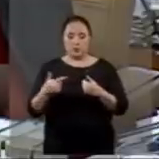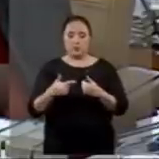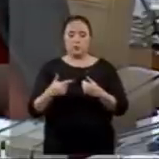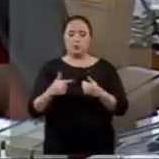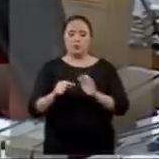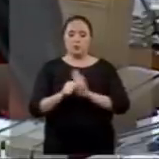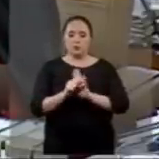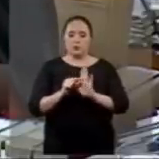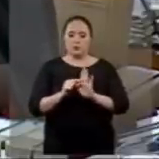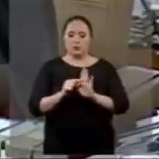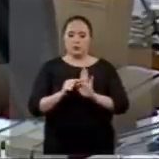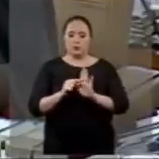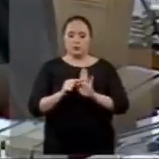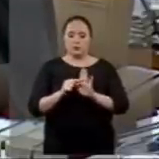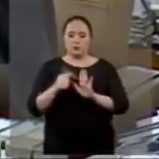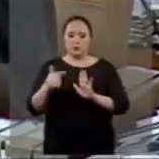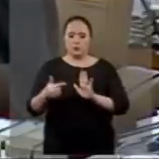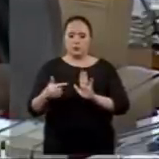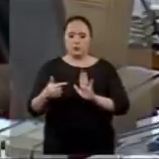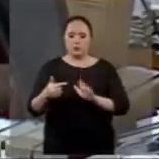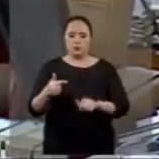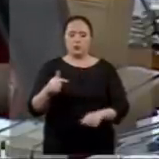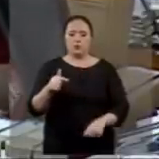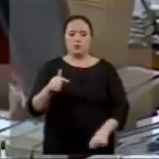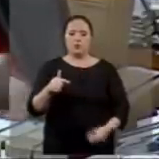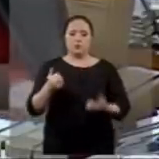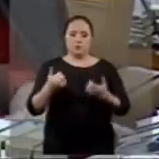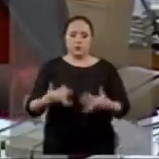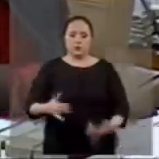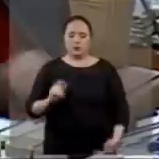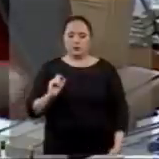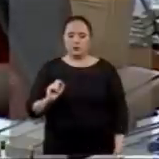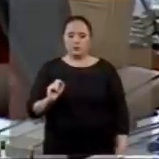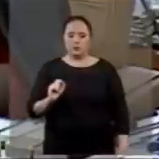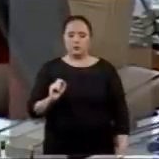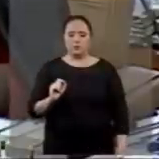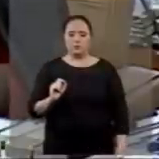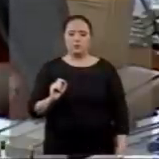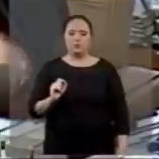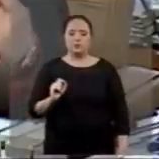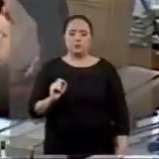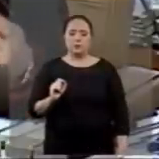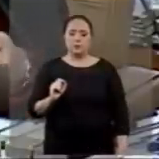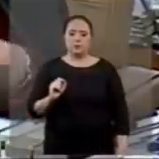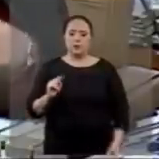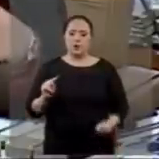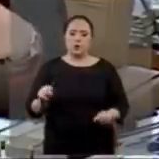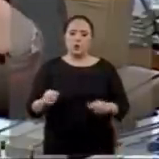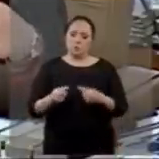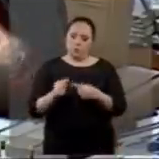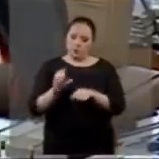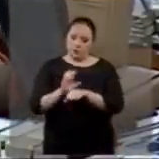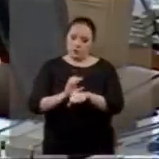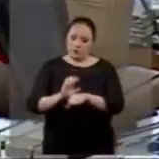e inciso 2, no sentido de que eles são